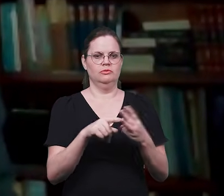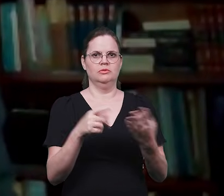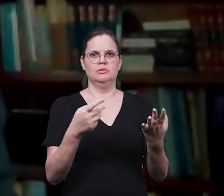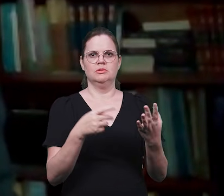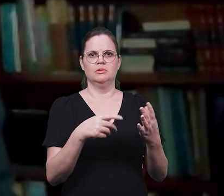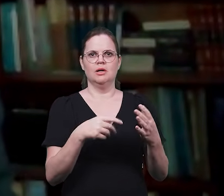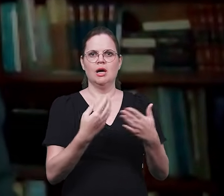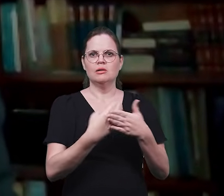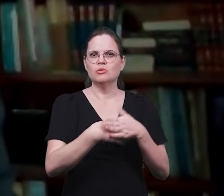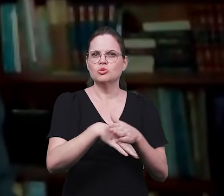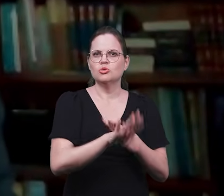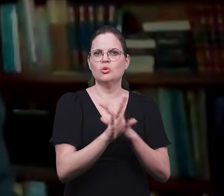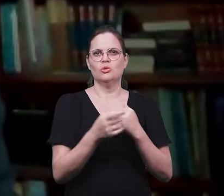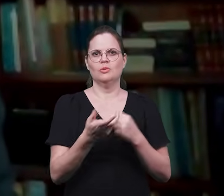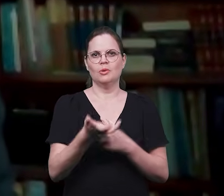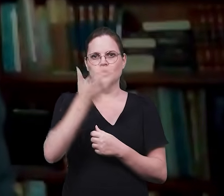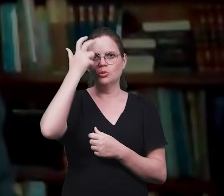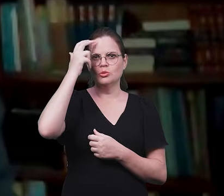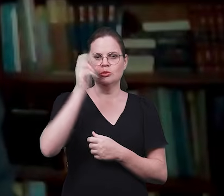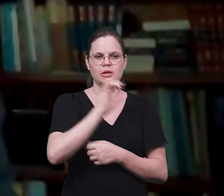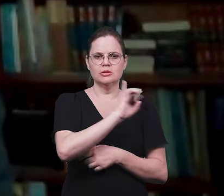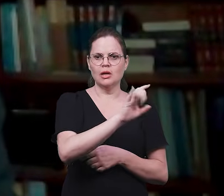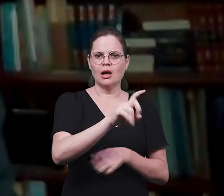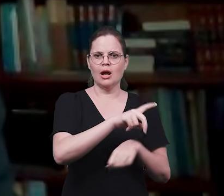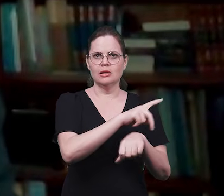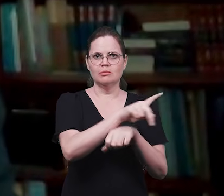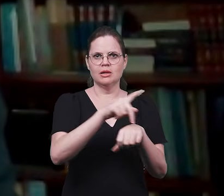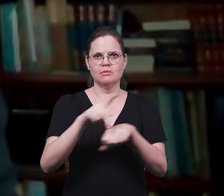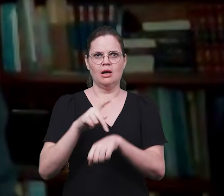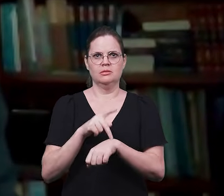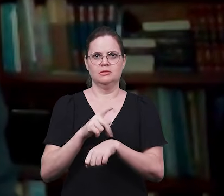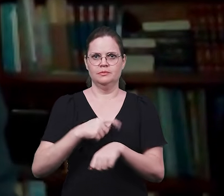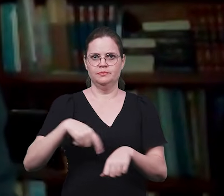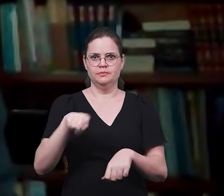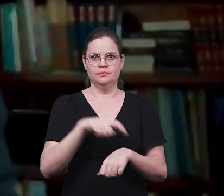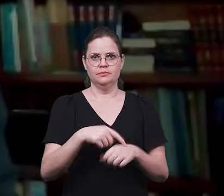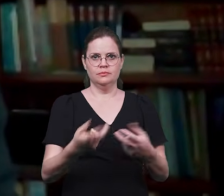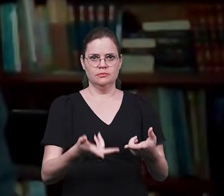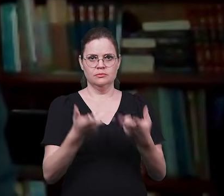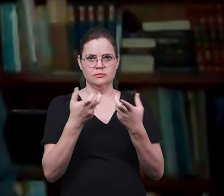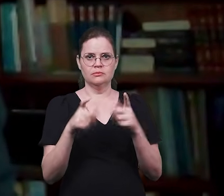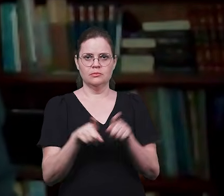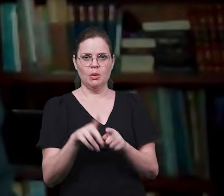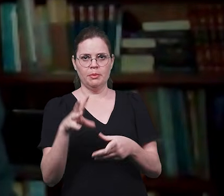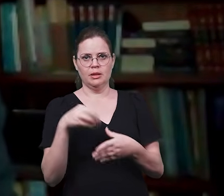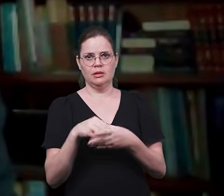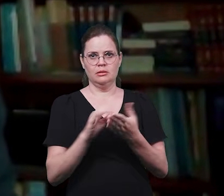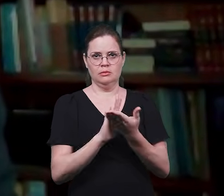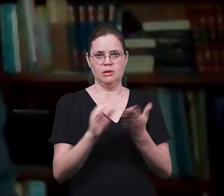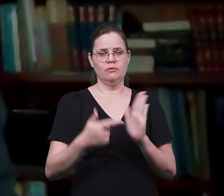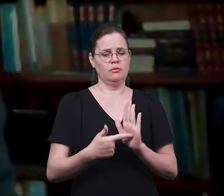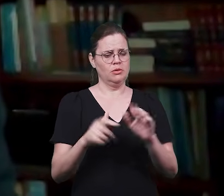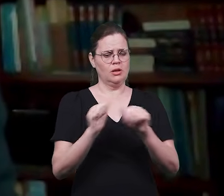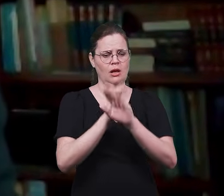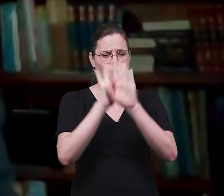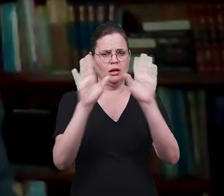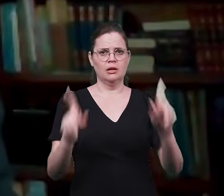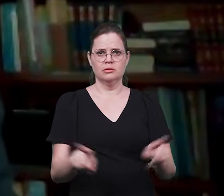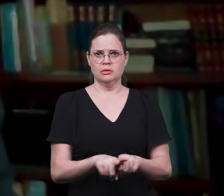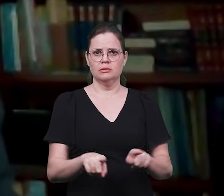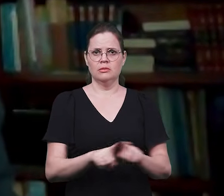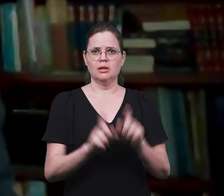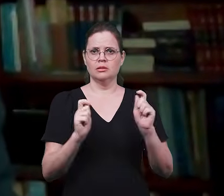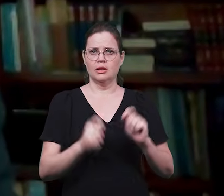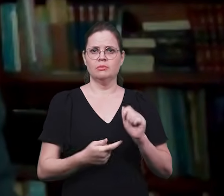o conhecimento até de posicionamento cultural de cada povo, nós vemos tudo isso pela palavra, porque